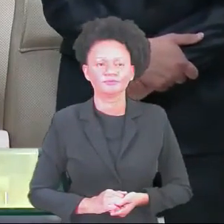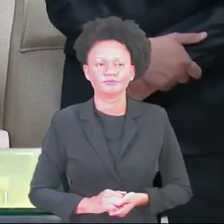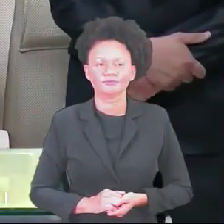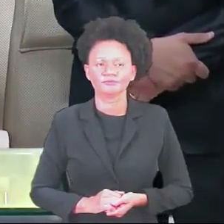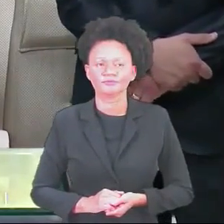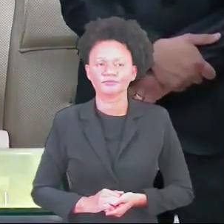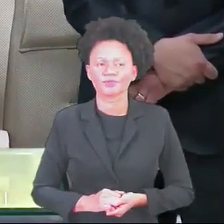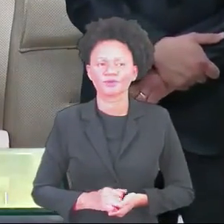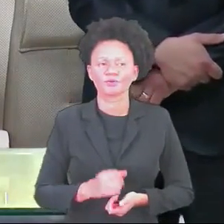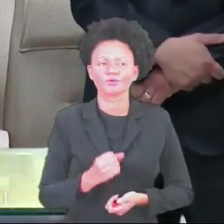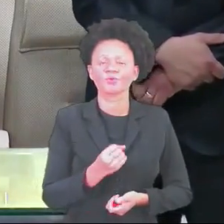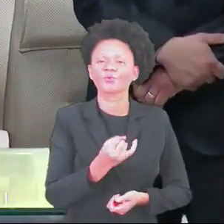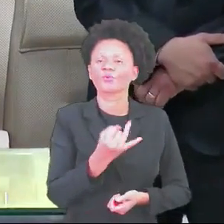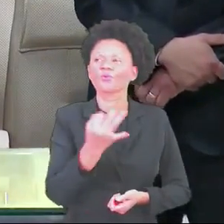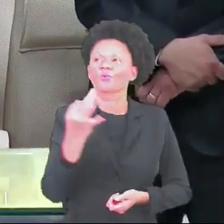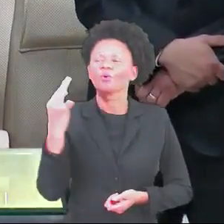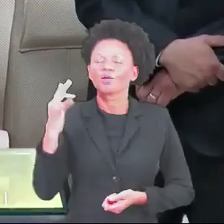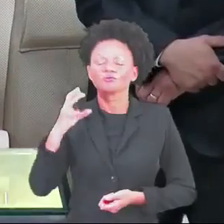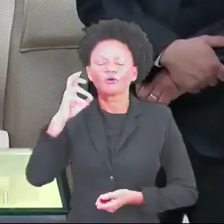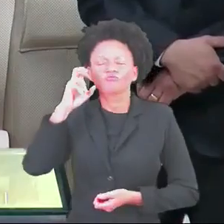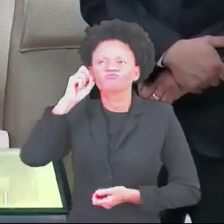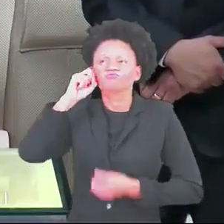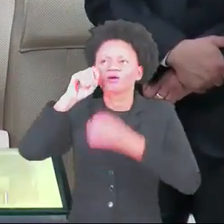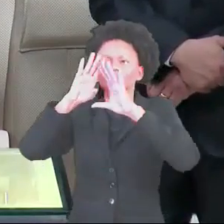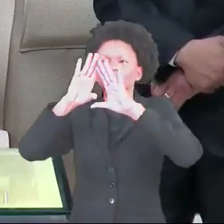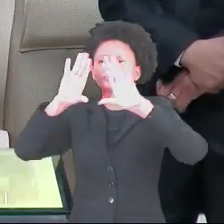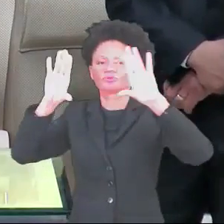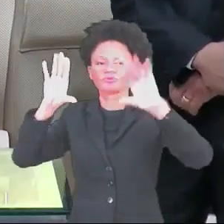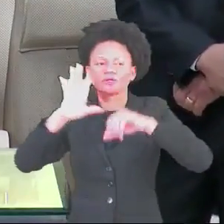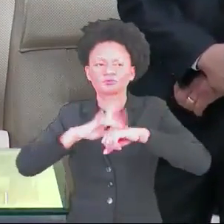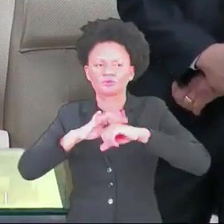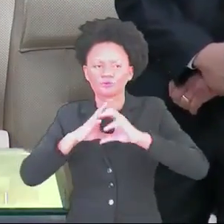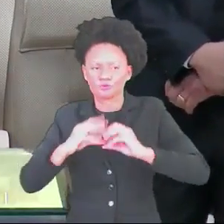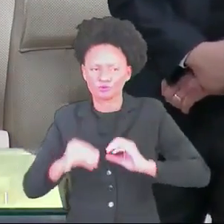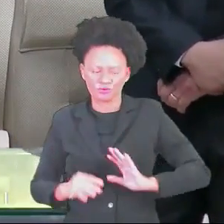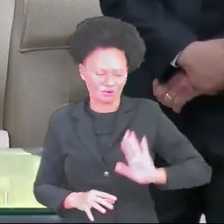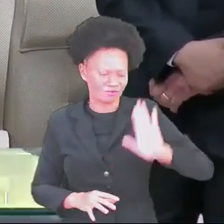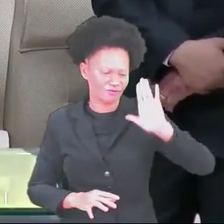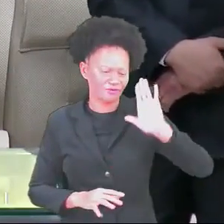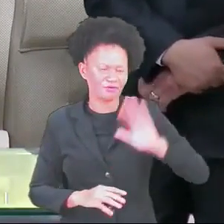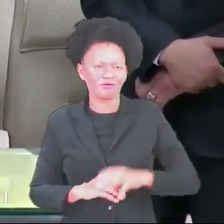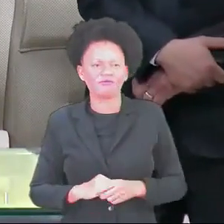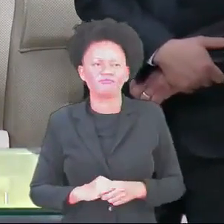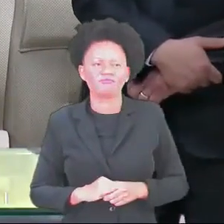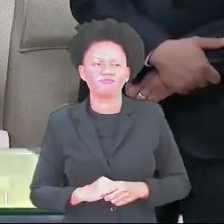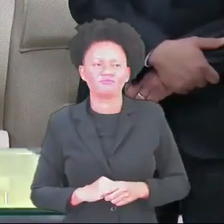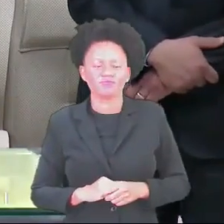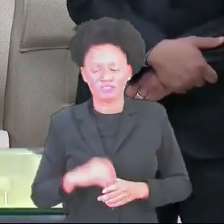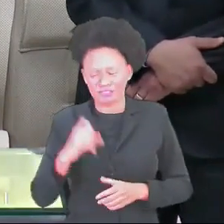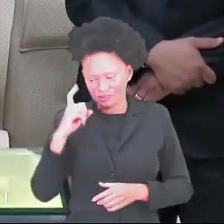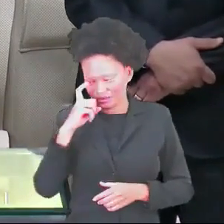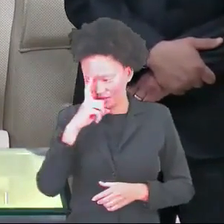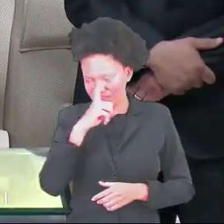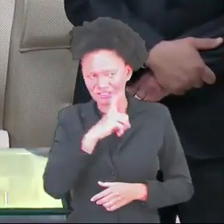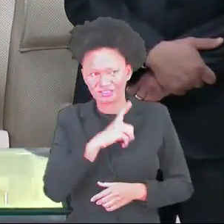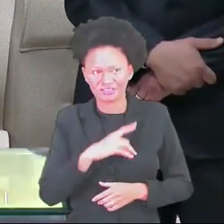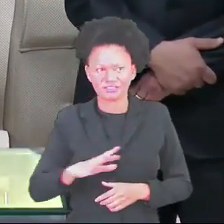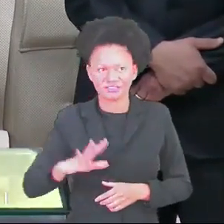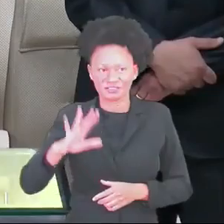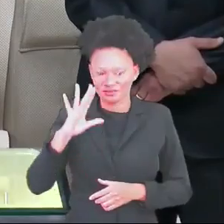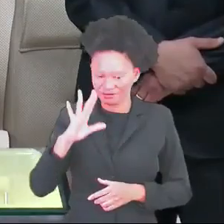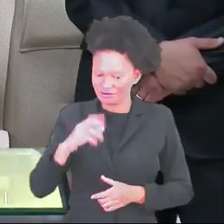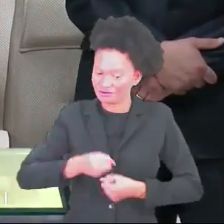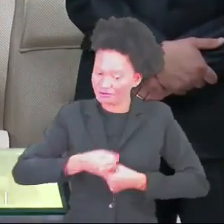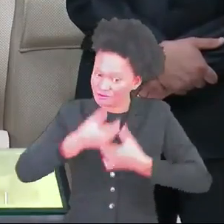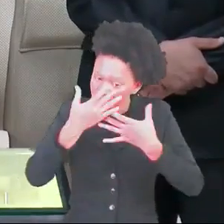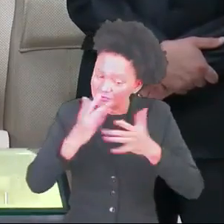Quantos ouviram o céu falando que vai fazer um milagre na sua vida de cura? Calma, calma, não levante a mão. Irmão, nós temos uma dificuldade, a gente levante a mão antes de ouvir aquilo que nós